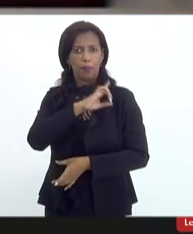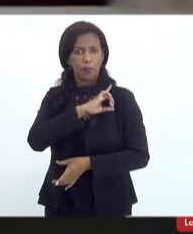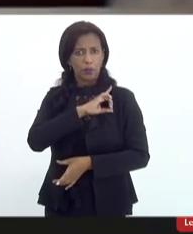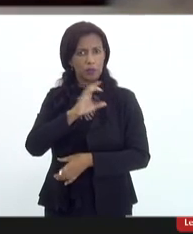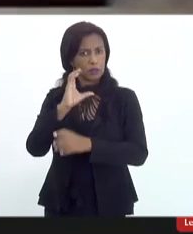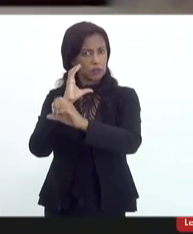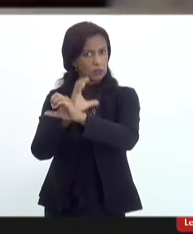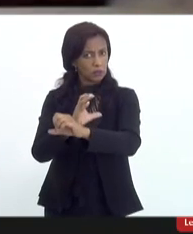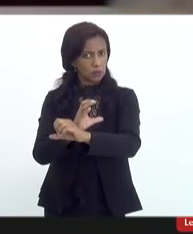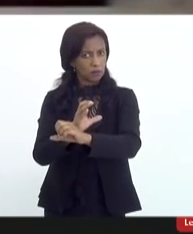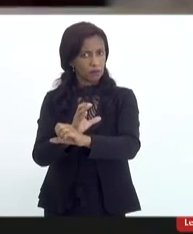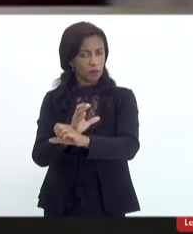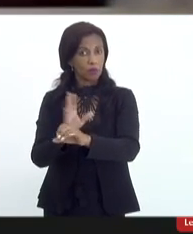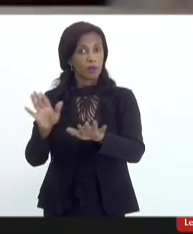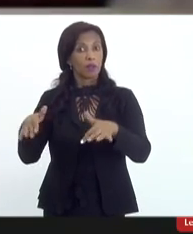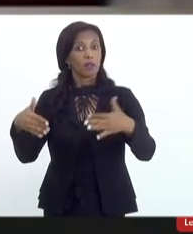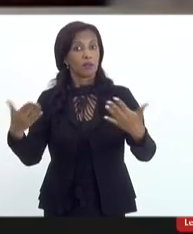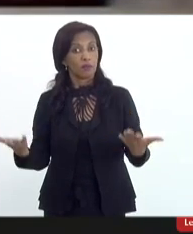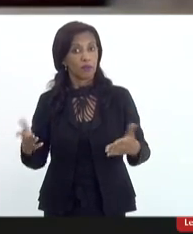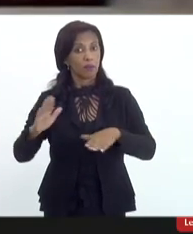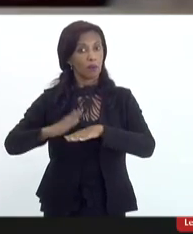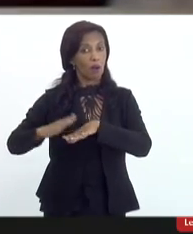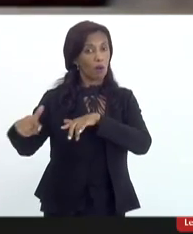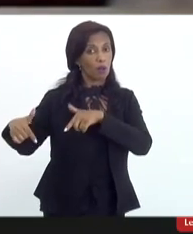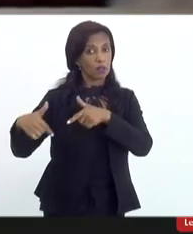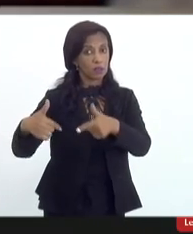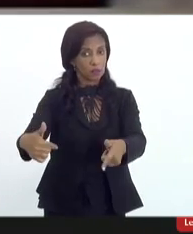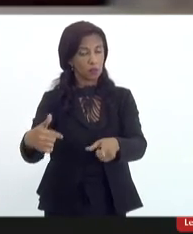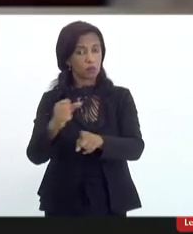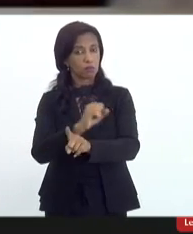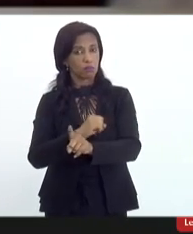finalmente, por uma ação social